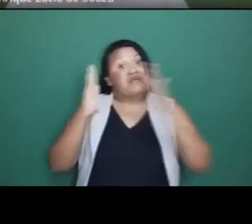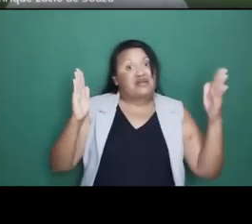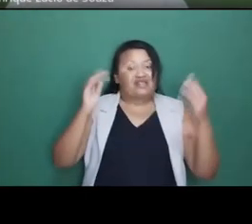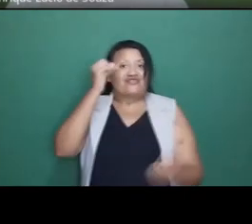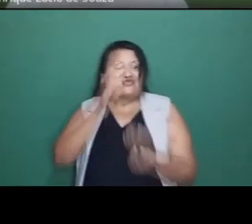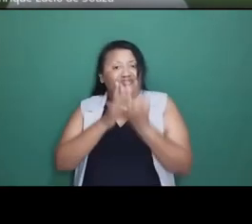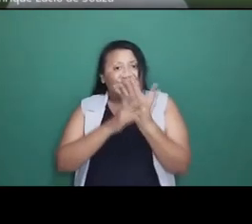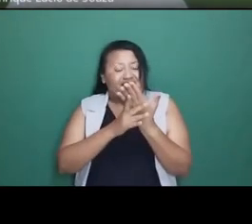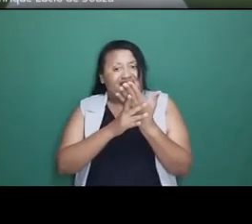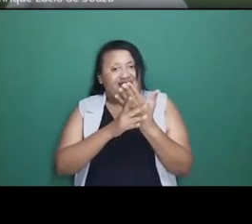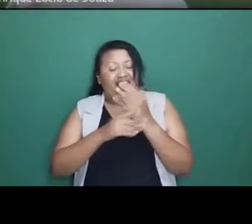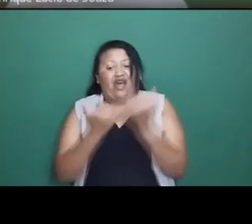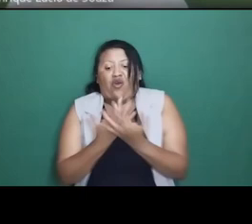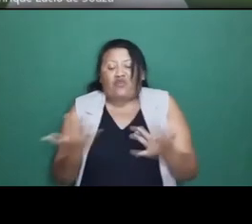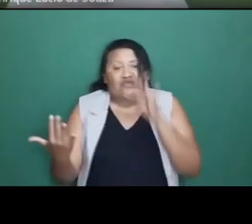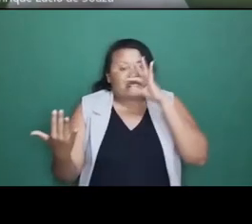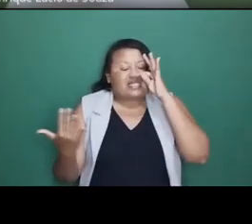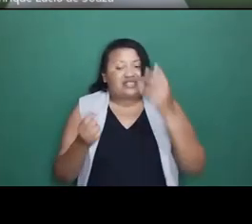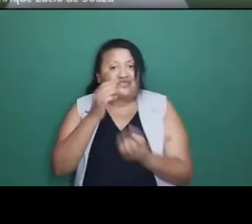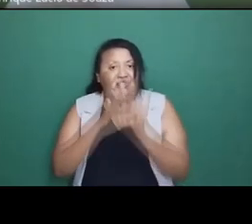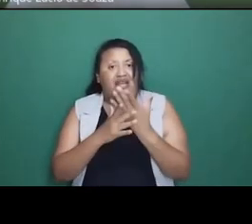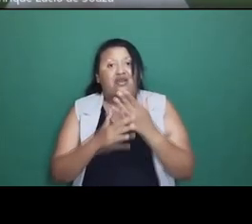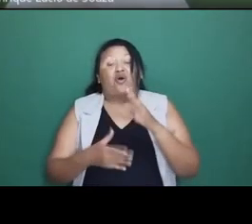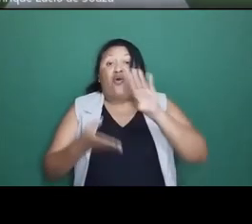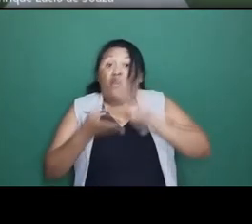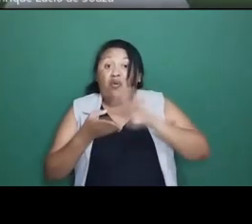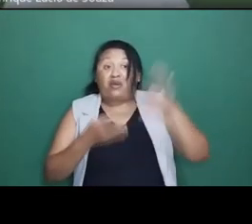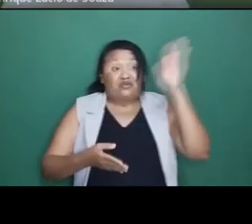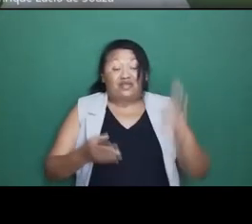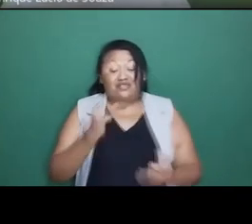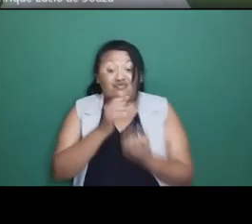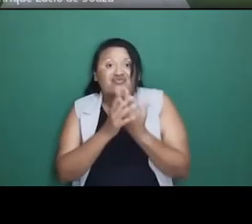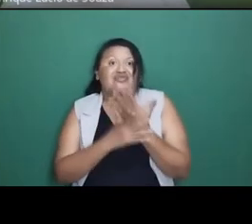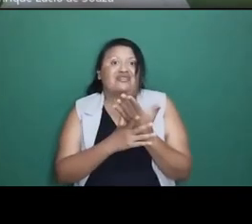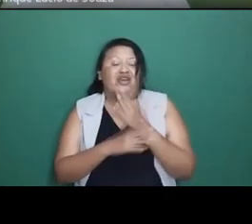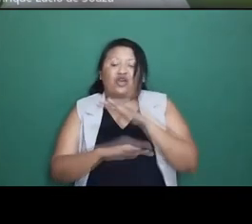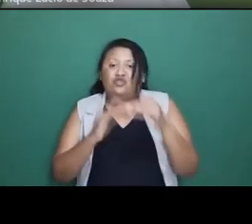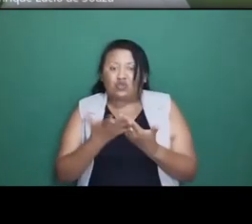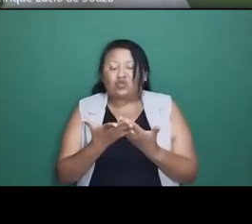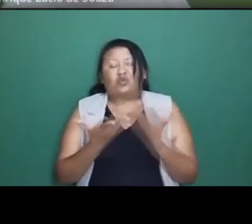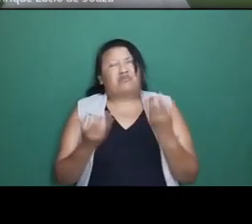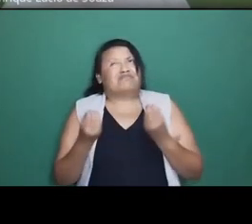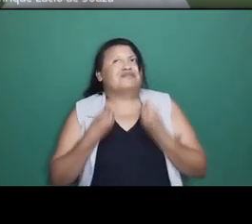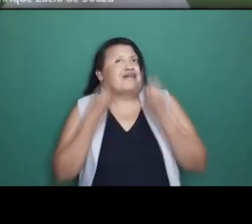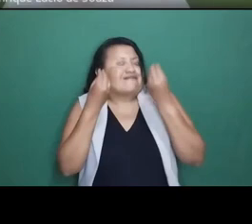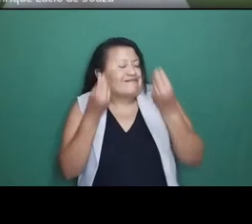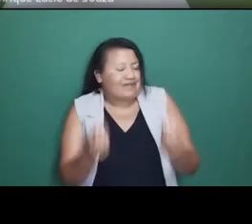Jardim Botânico foi fundado Banco do Brasil foi fundado tudo para dar uma